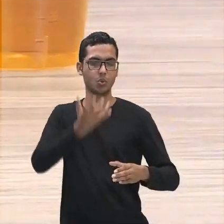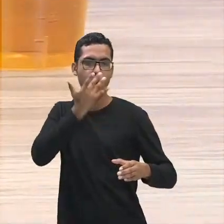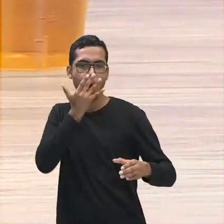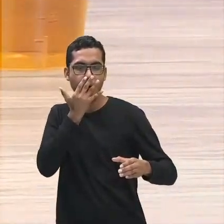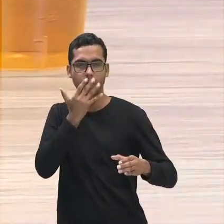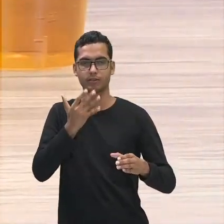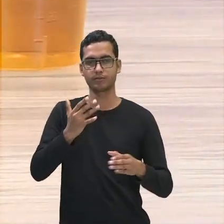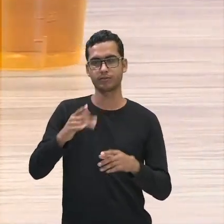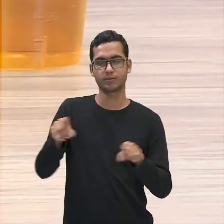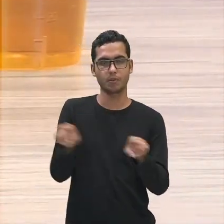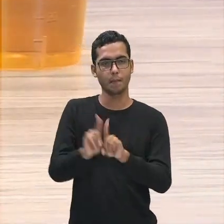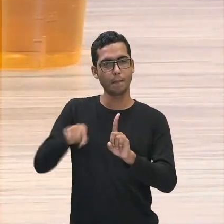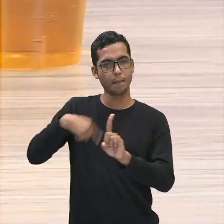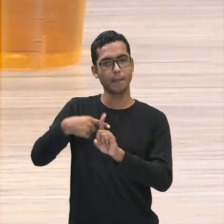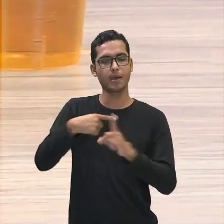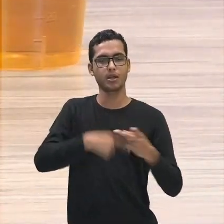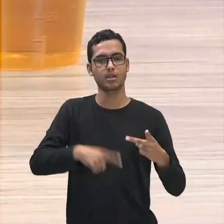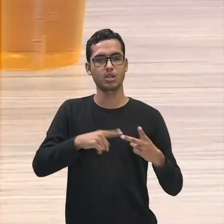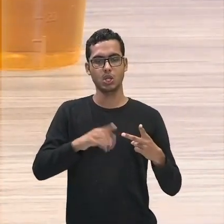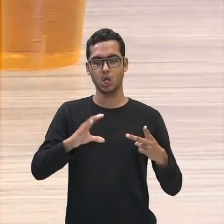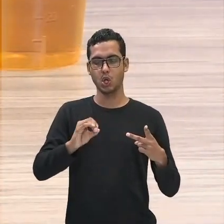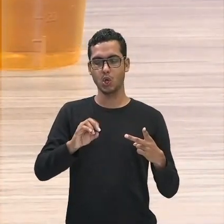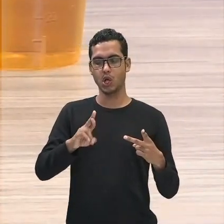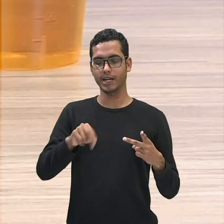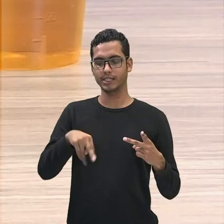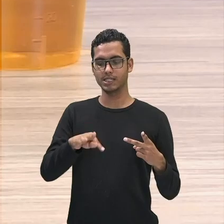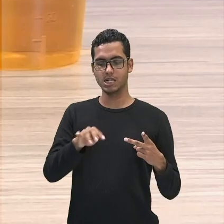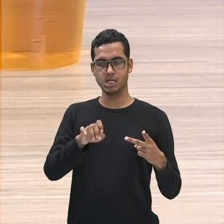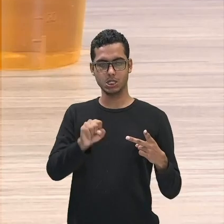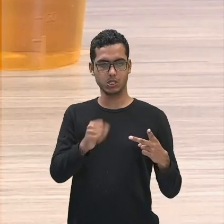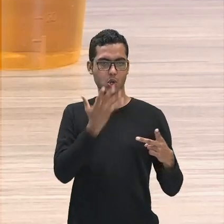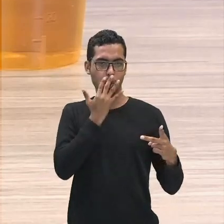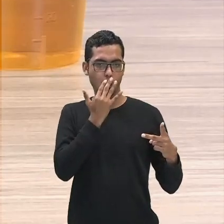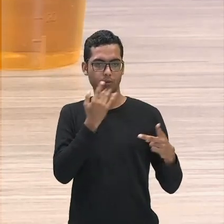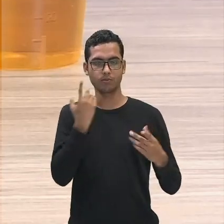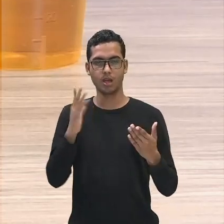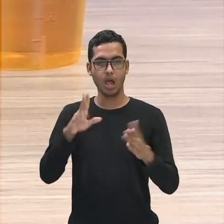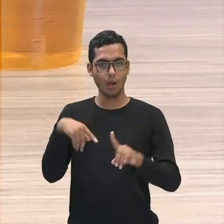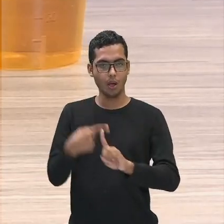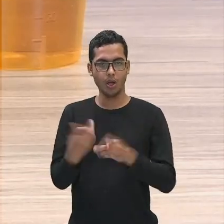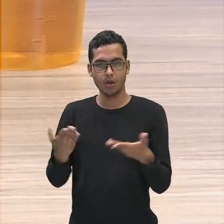vou adicionar a água sanitária.